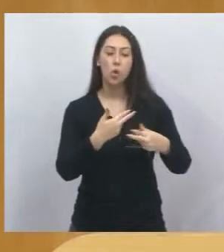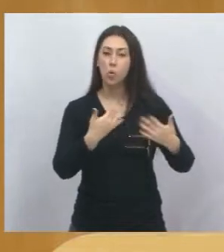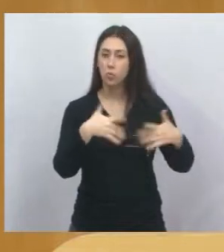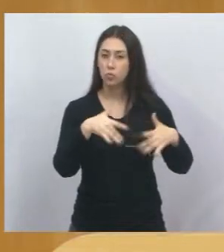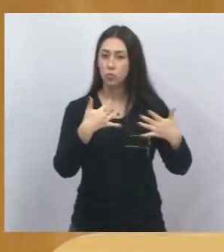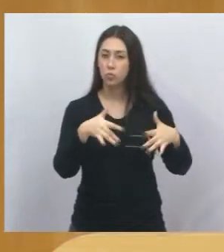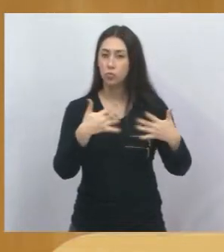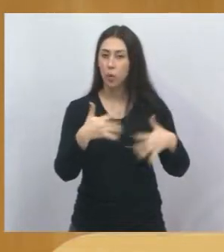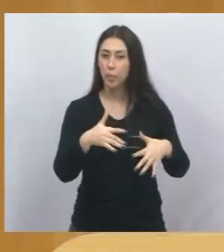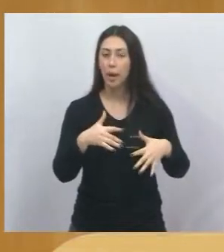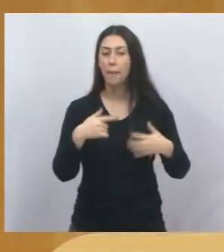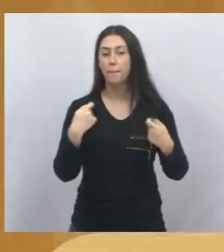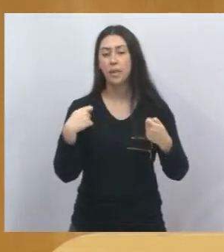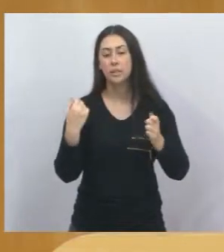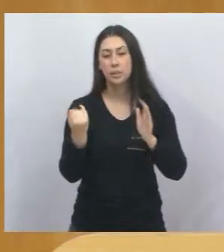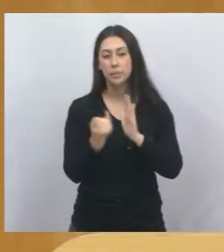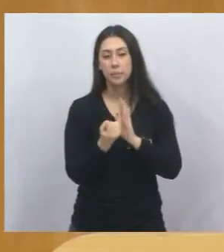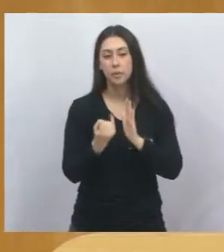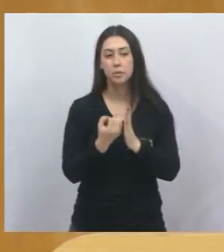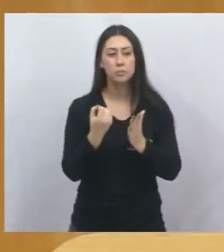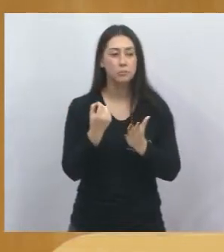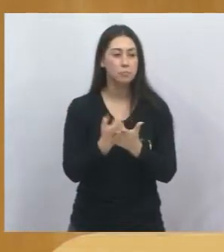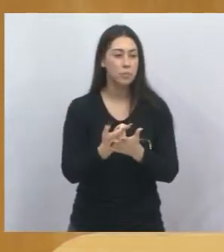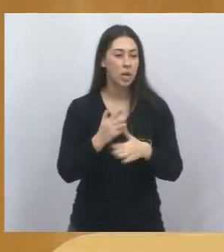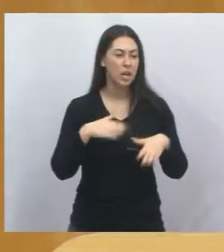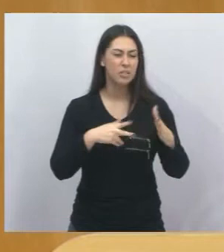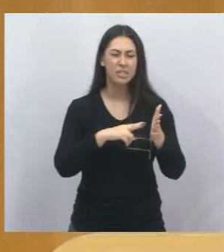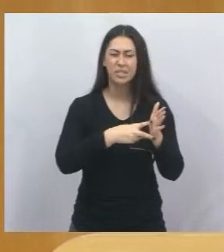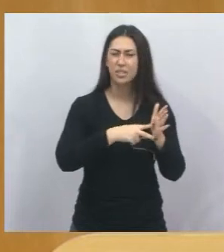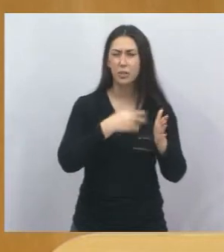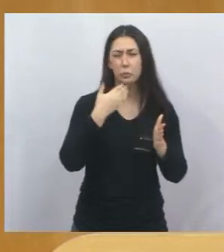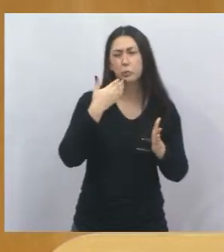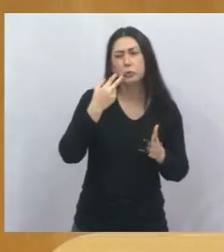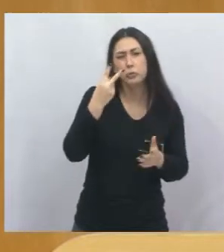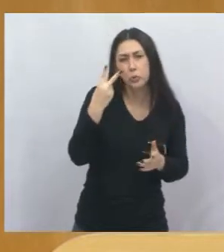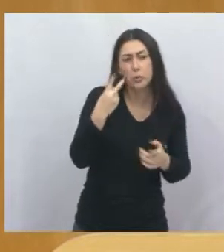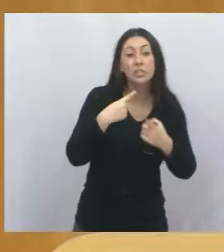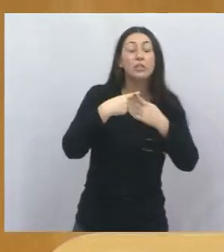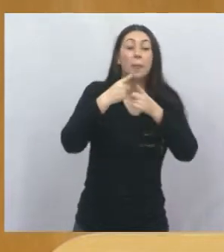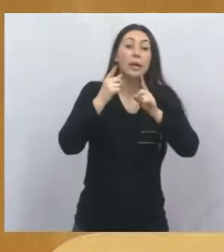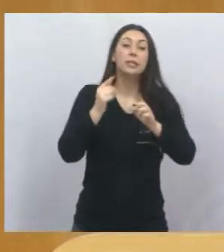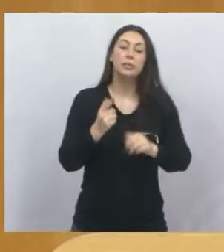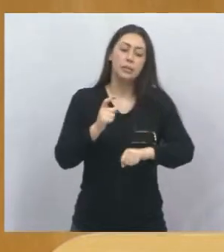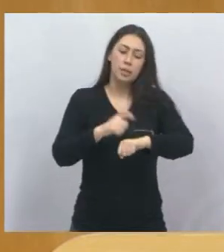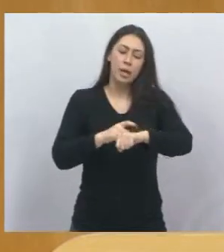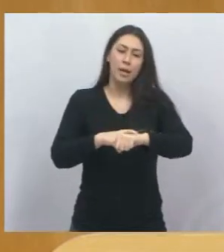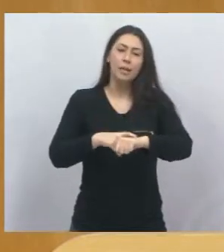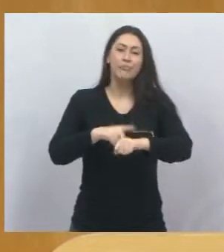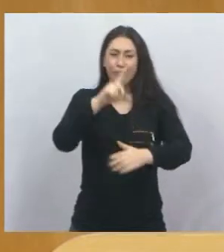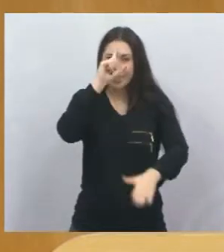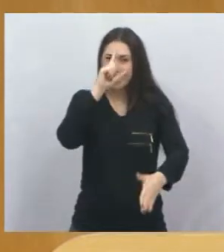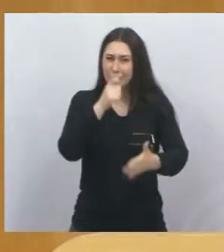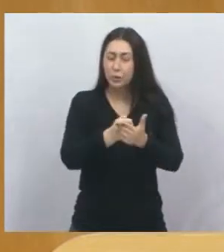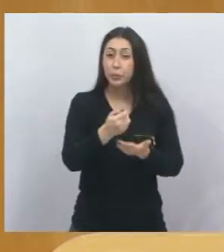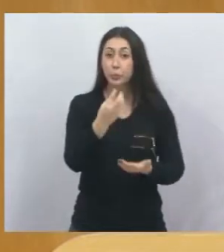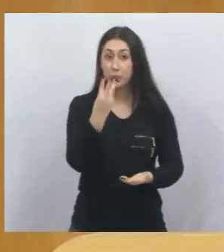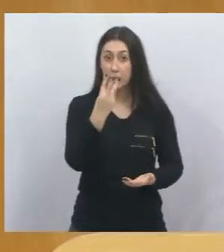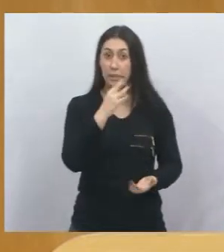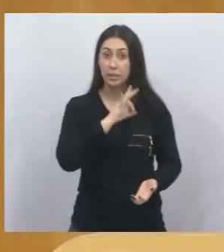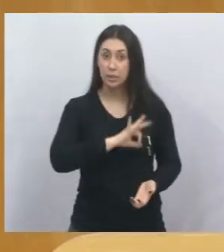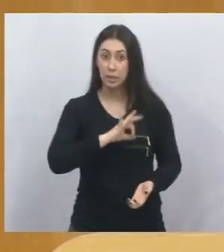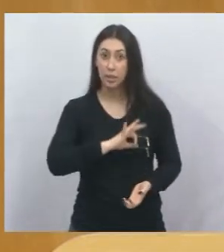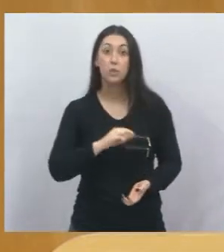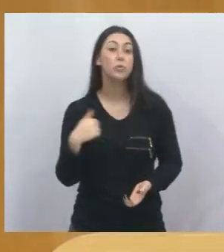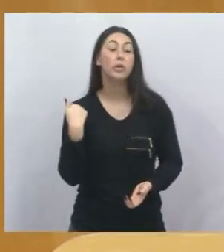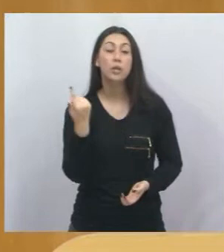alguma ocasião, tinha solicitado 2 numas conversas e na hora de se pronunciar, realmente se pronunciou 3 e foi